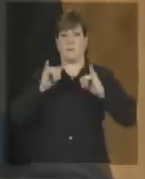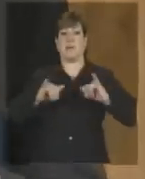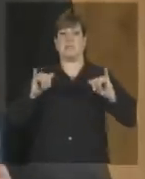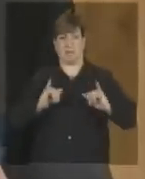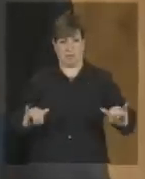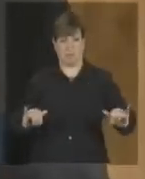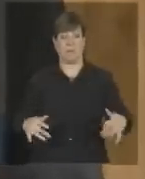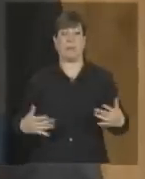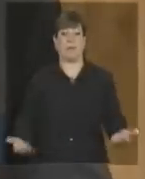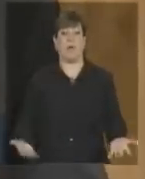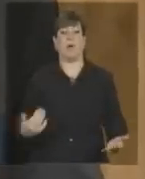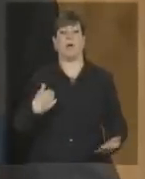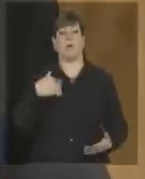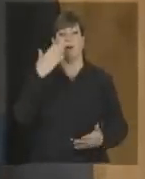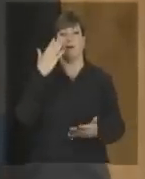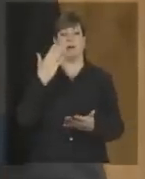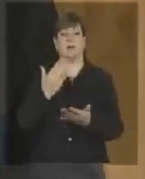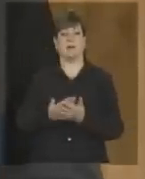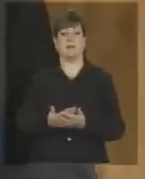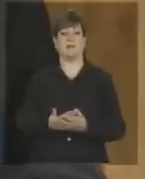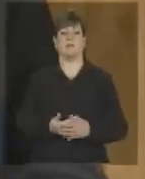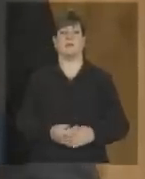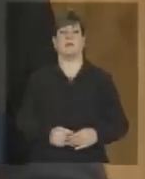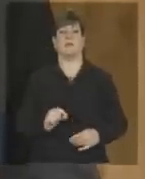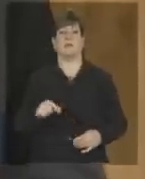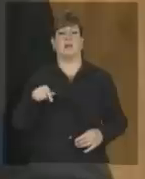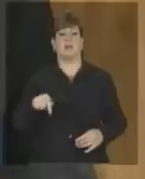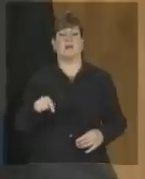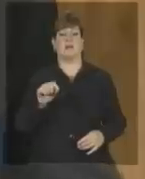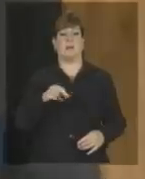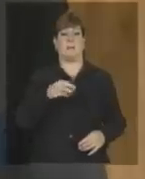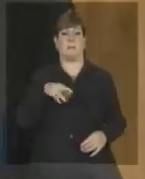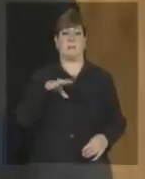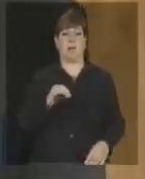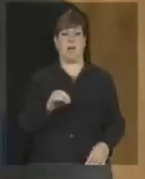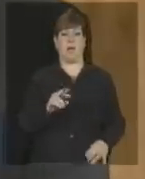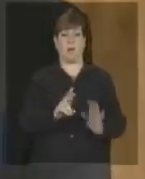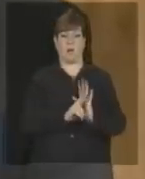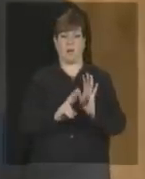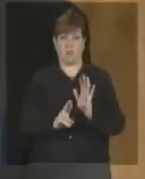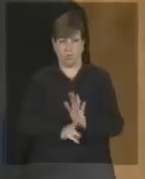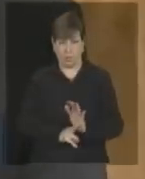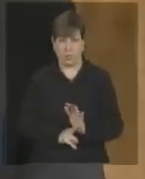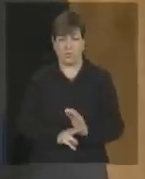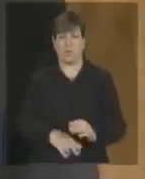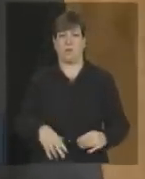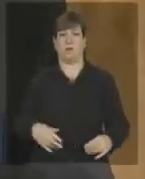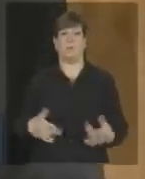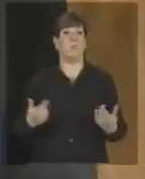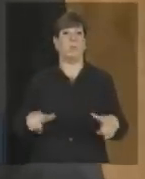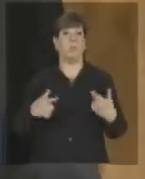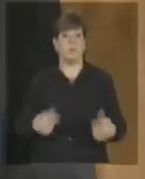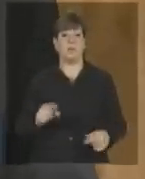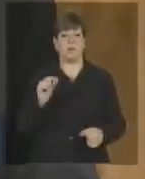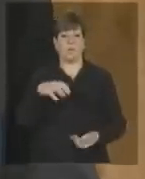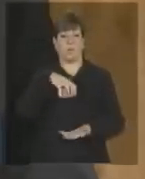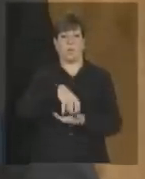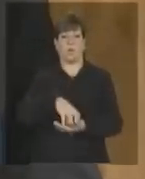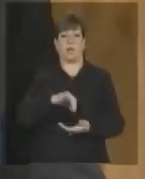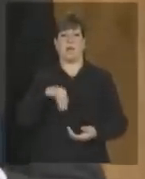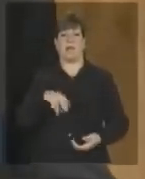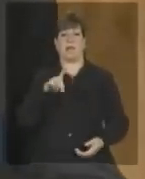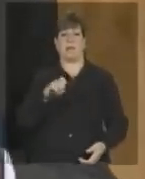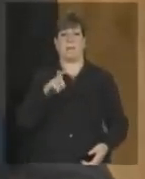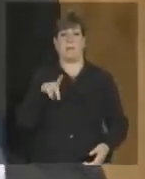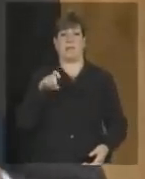não acredito que seja uma deficiência do marco regulatório no Brasil hoje não termos uma agência independente que possa exercer esse papel.